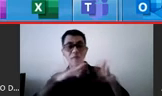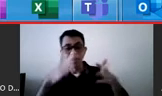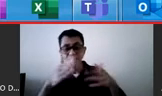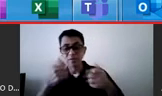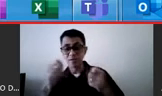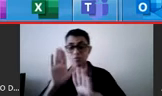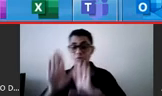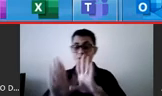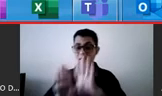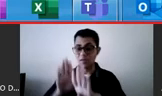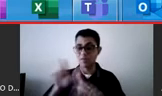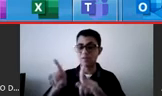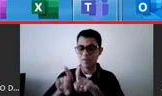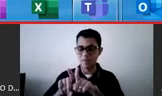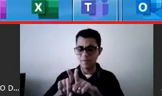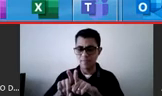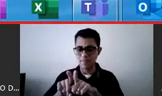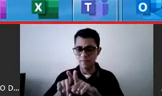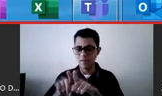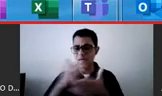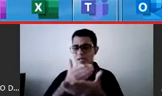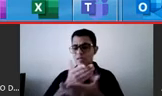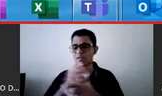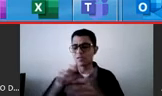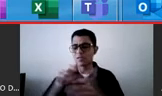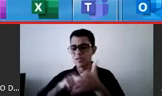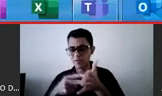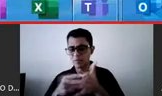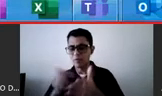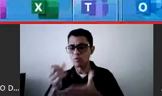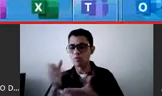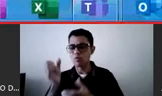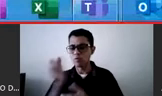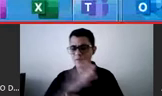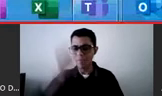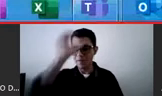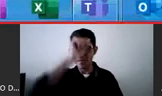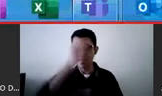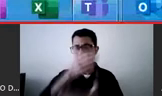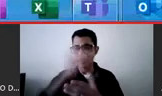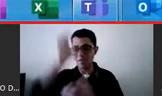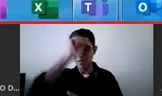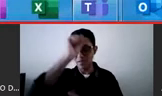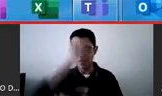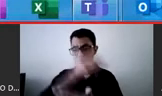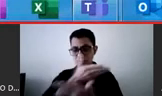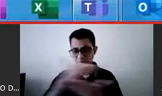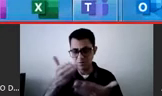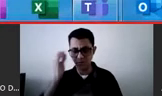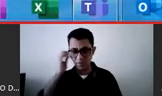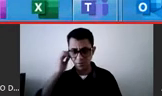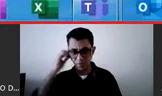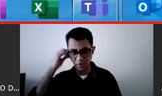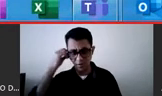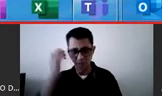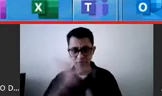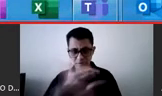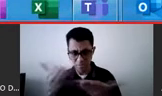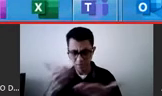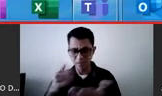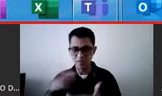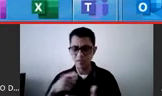sobreviver, que é uma nova lição de vida para todos nós, tá? É, alguém tem algum relato que poderia